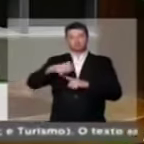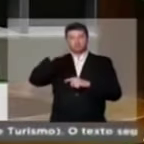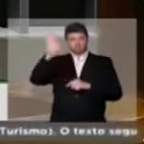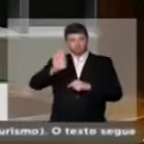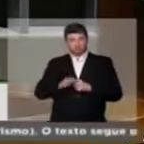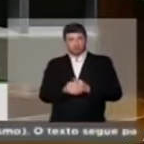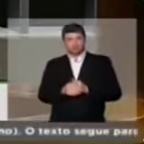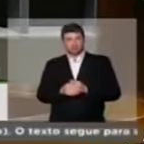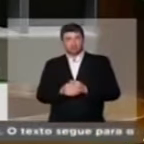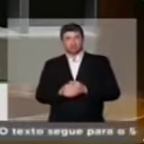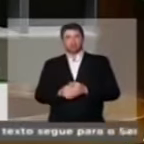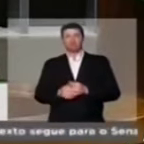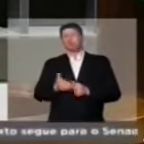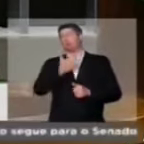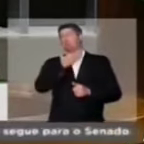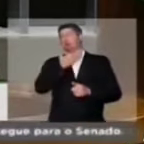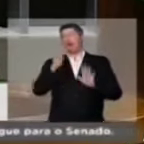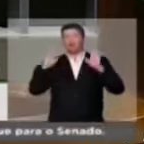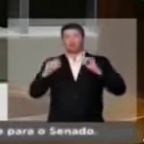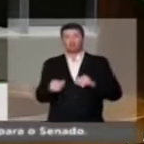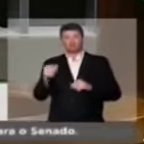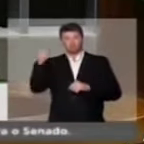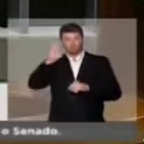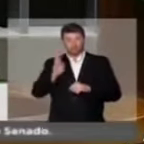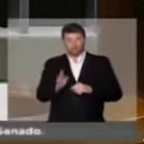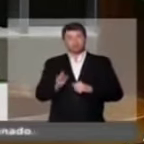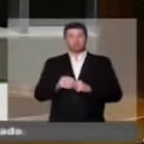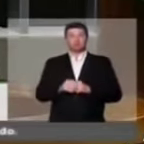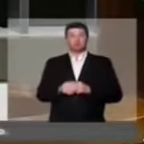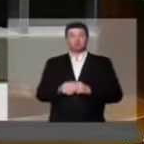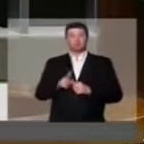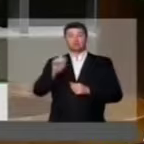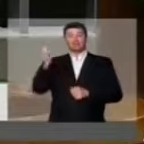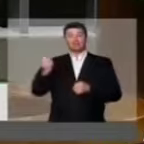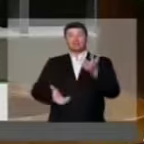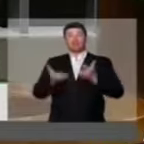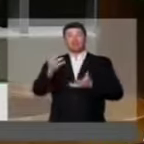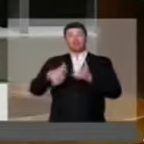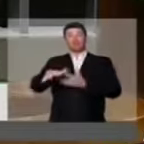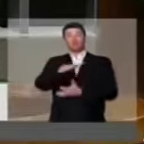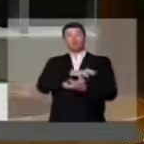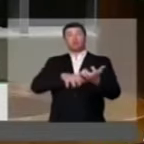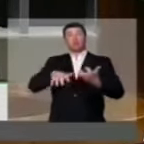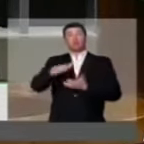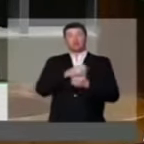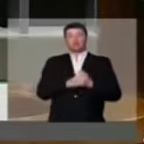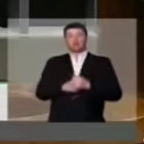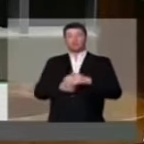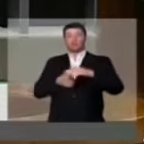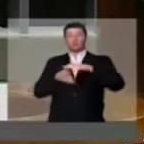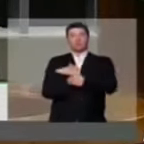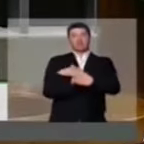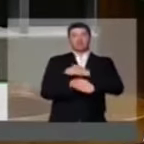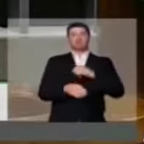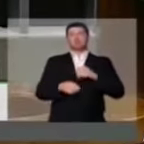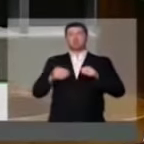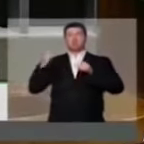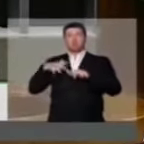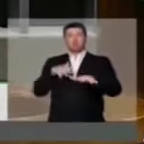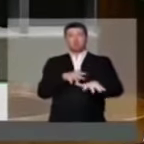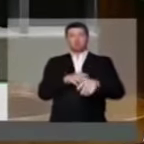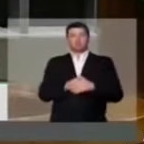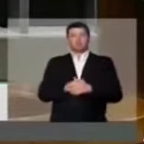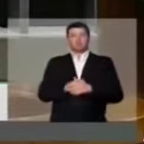brasileira. Escambau, esse país vai ser incendiado por greves, por ocupações, por mobilizações